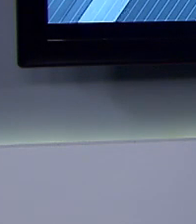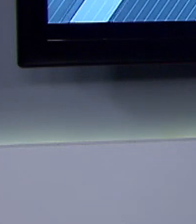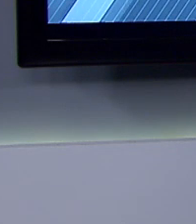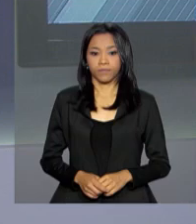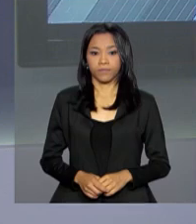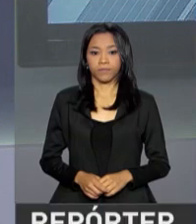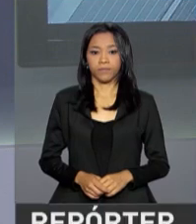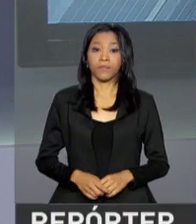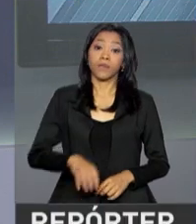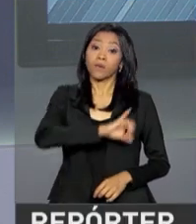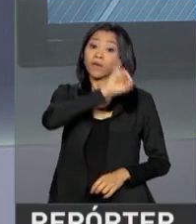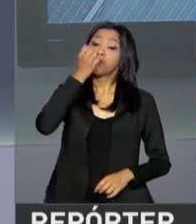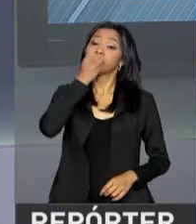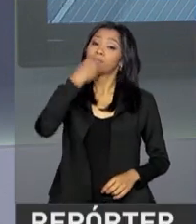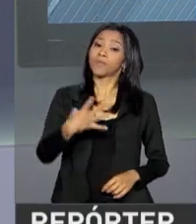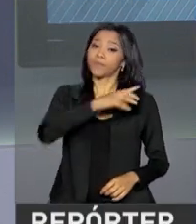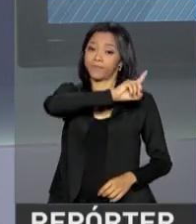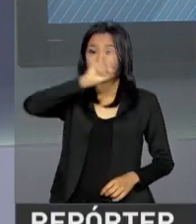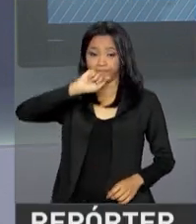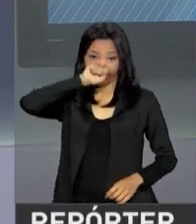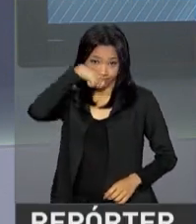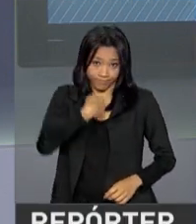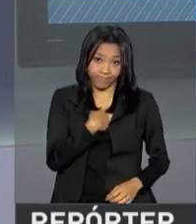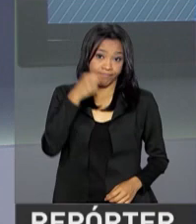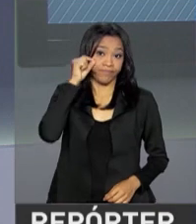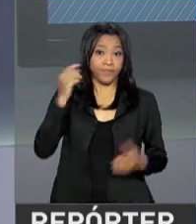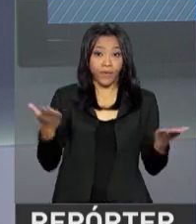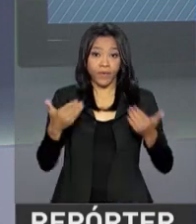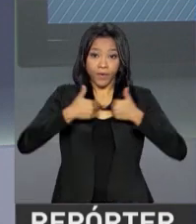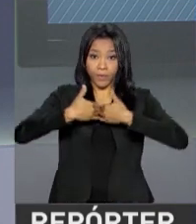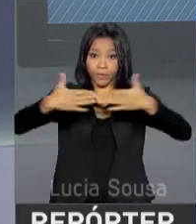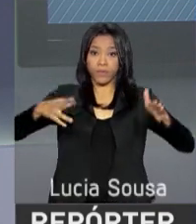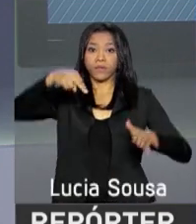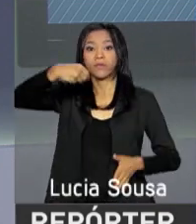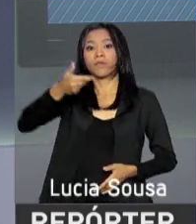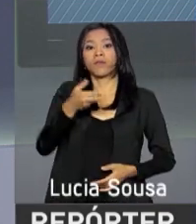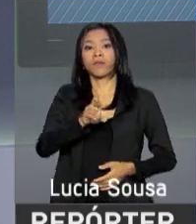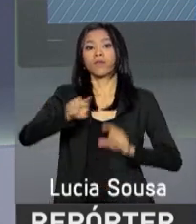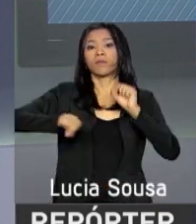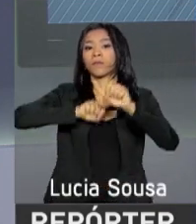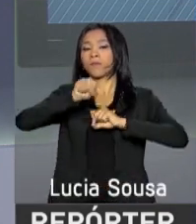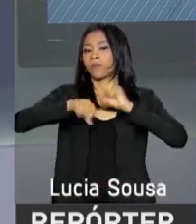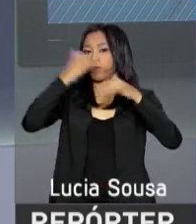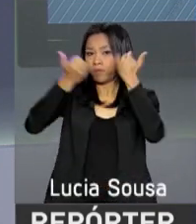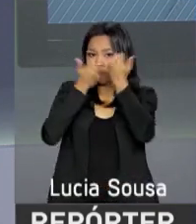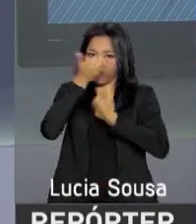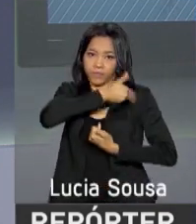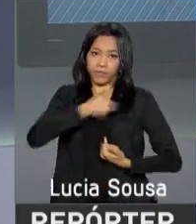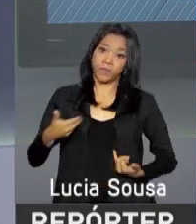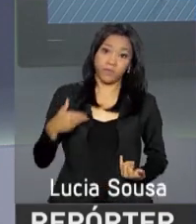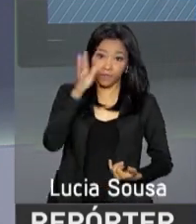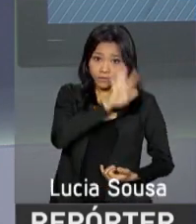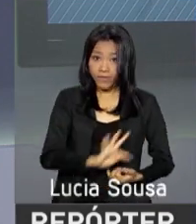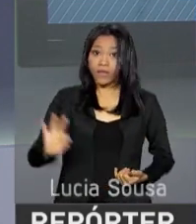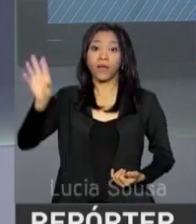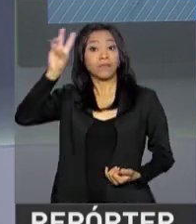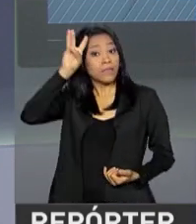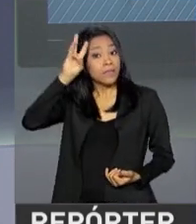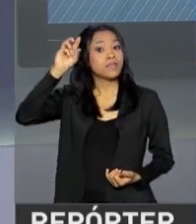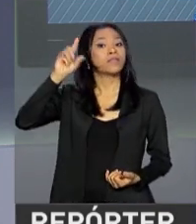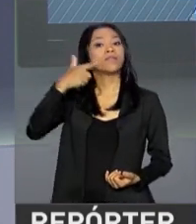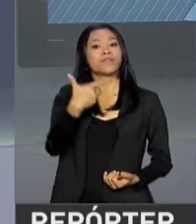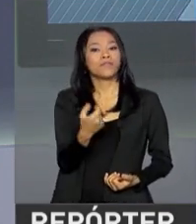olá bom dia eu sou o roberto camargo e começa agora o repórter nbr com as notícias do governo federal desta terça-feira